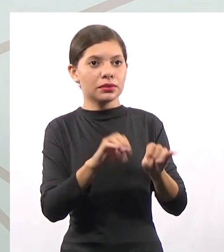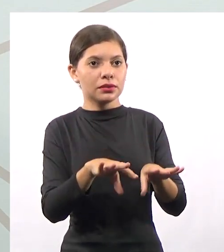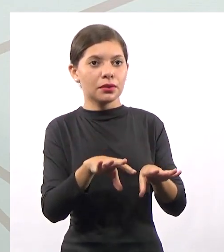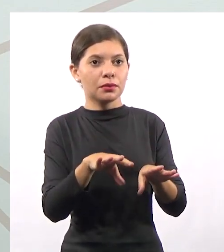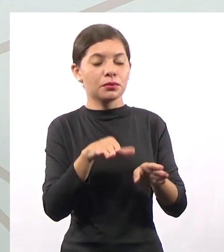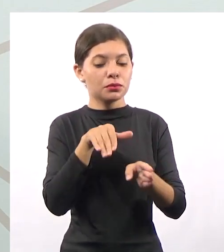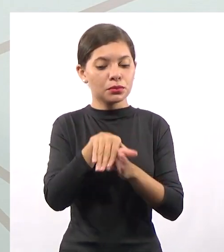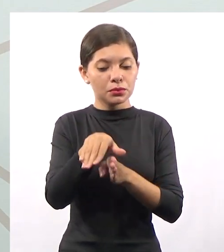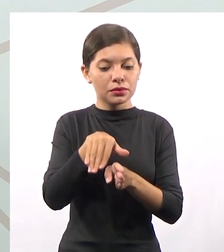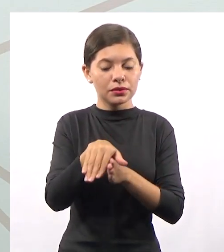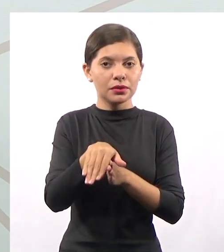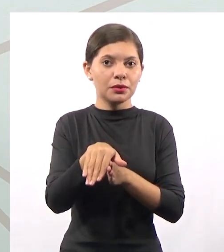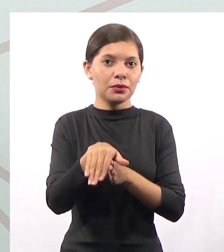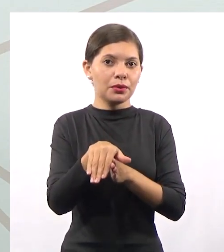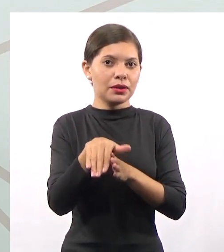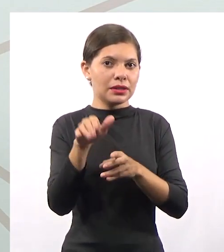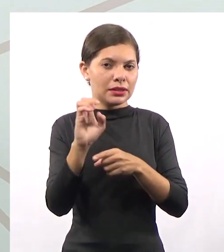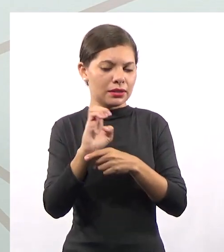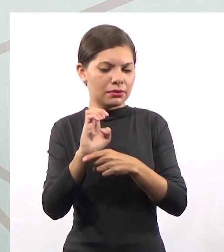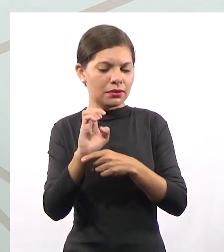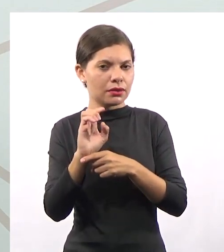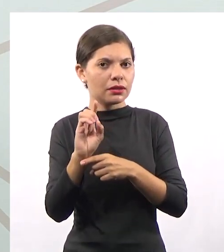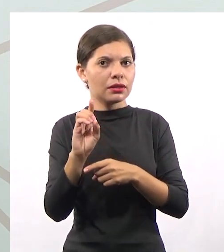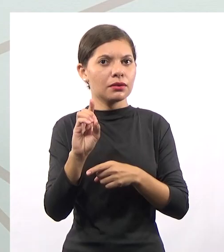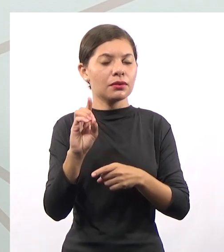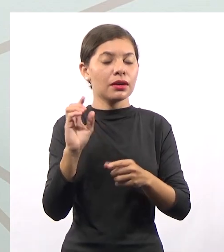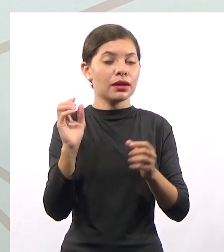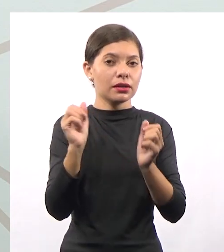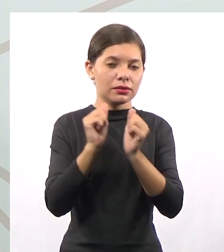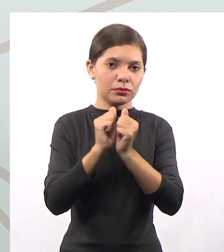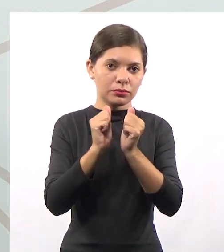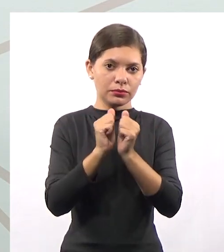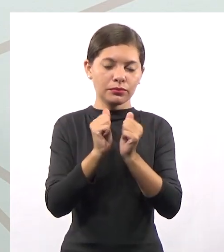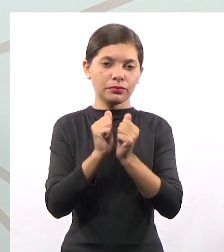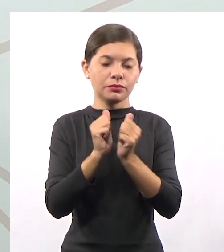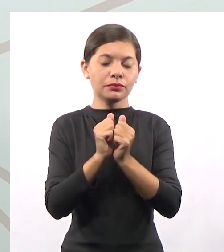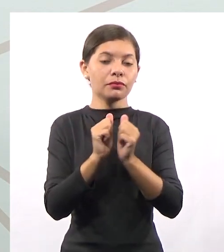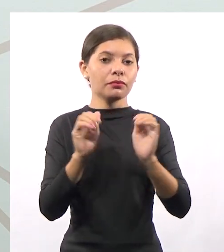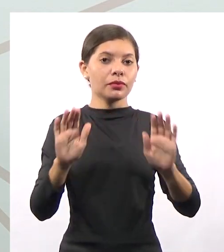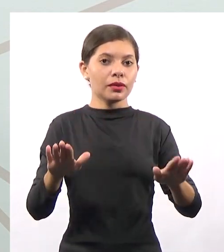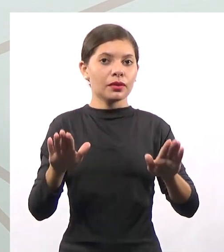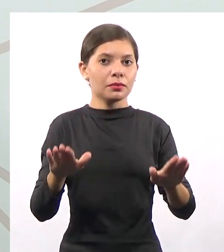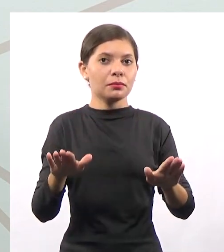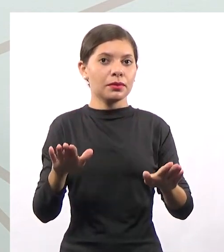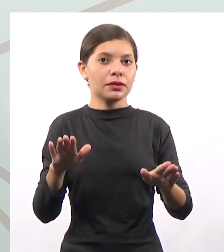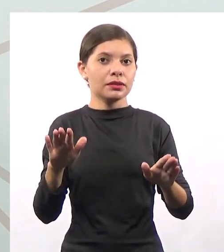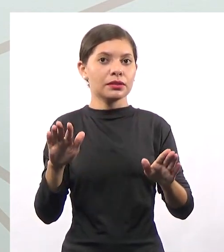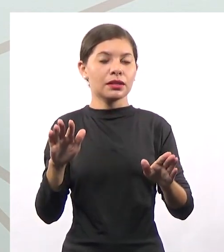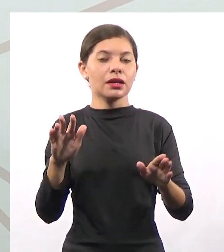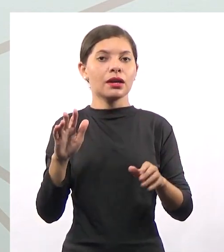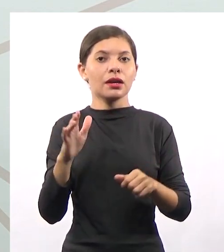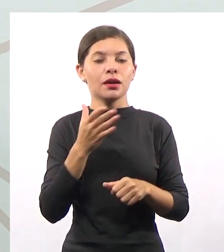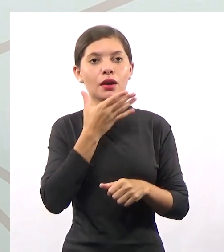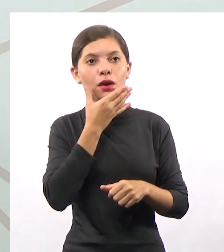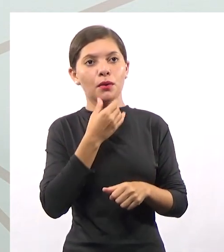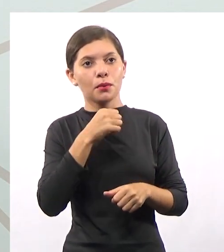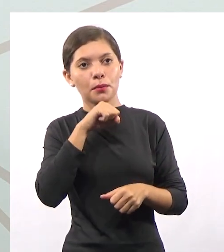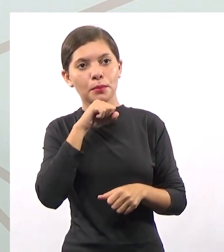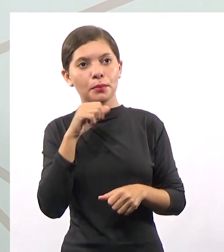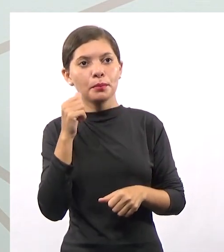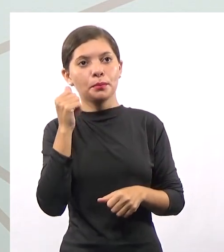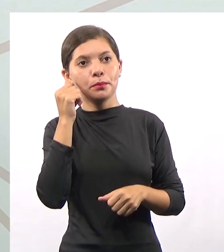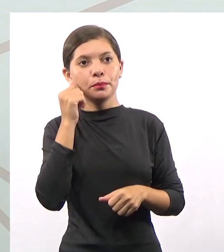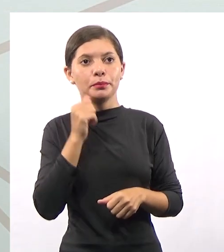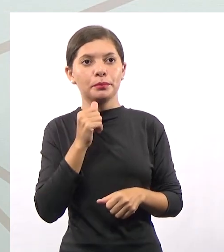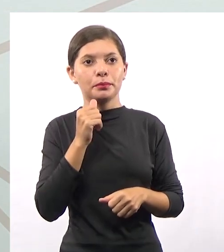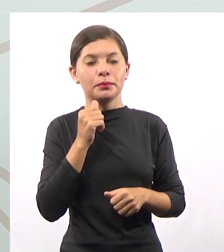os conselhos, não o Conselho Estadual de Educação, mas que também faz parte, mas a Associação de Pais e